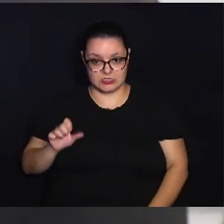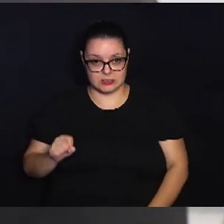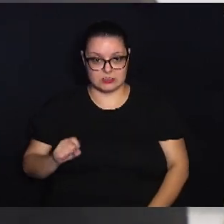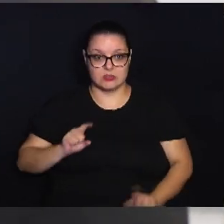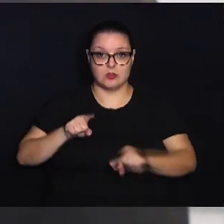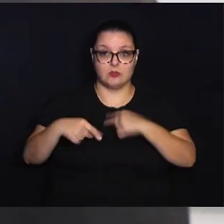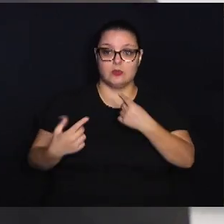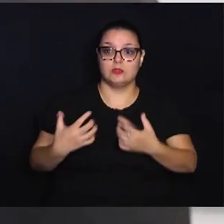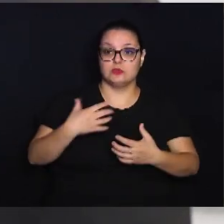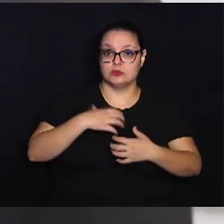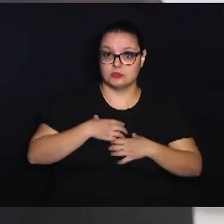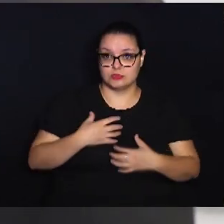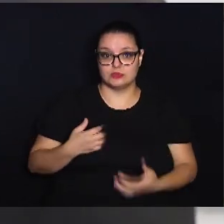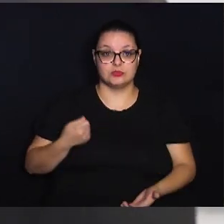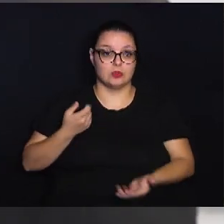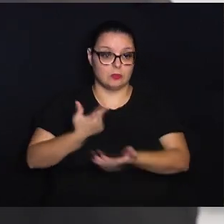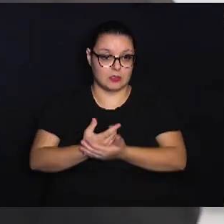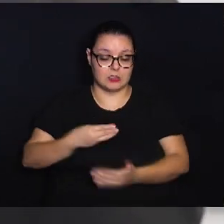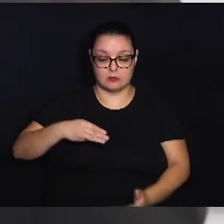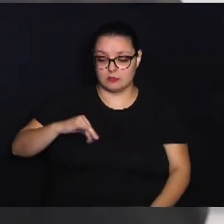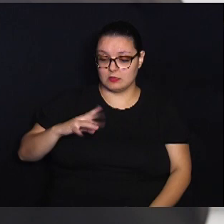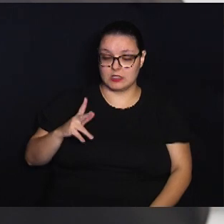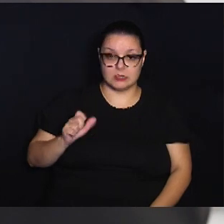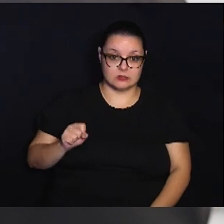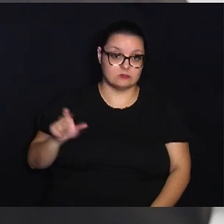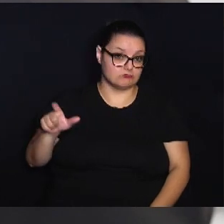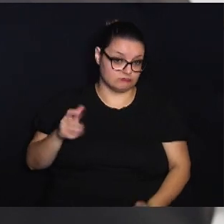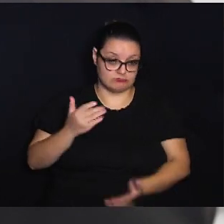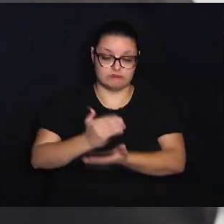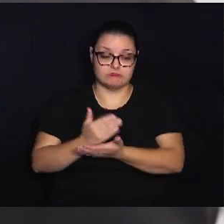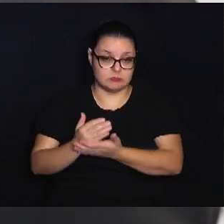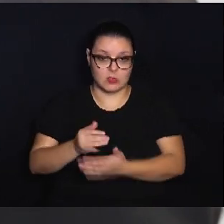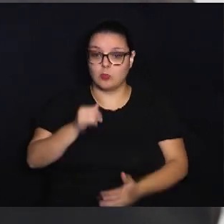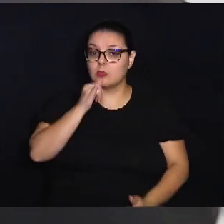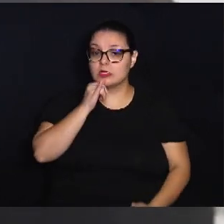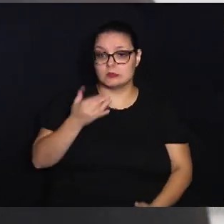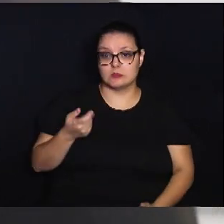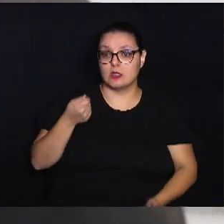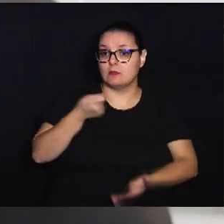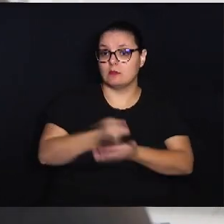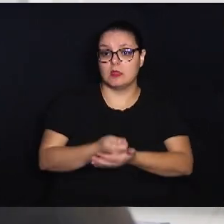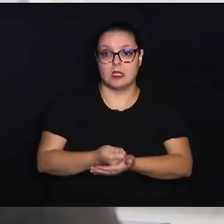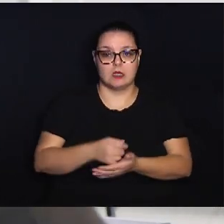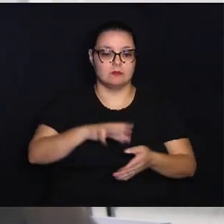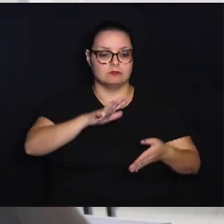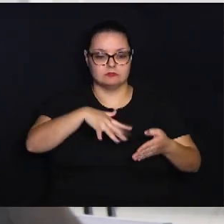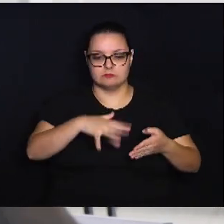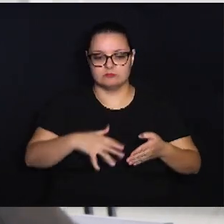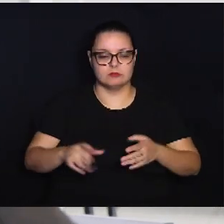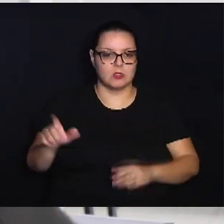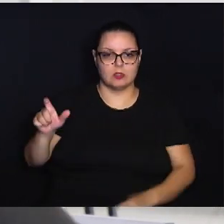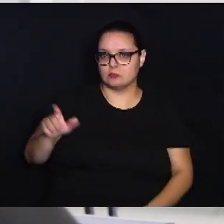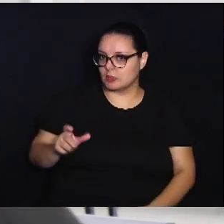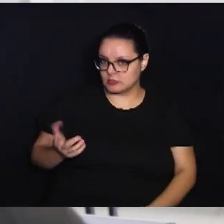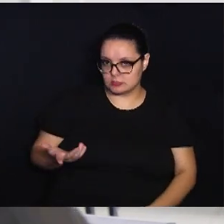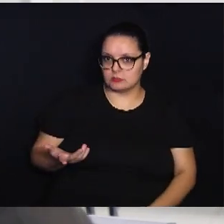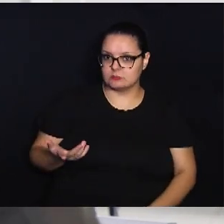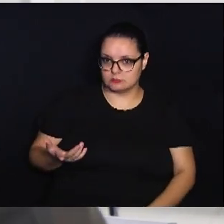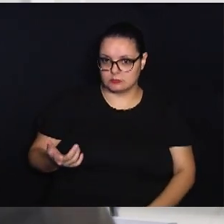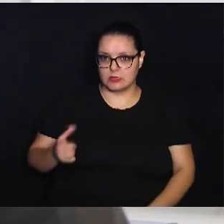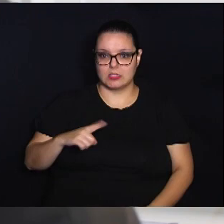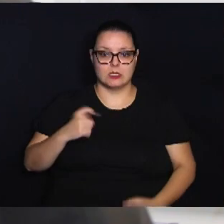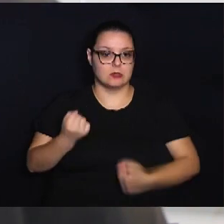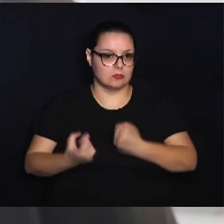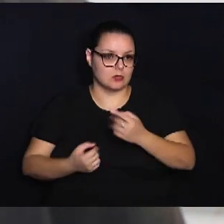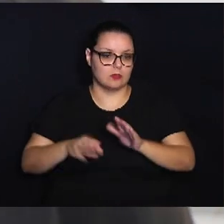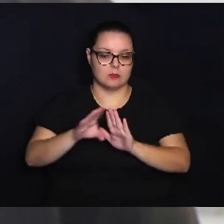Uma outra forma de adquirir milhas é cartão de crédito. Então, por exemplo, você pode pagar suas contas no cartão e o cartão tendo um